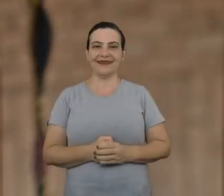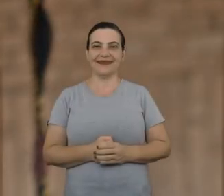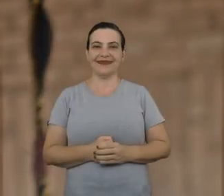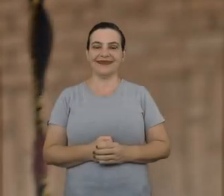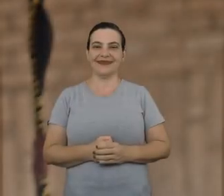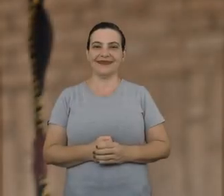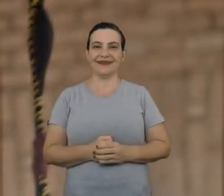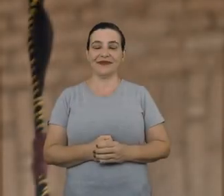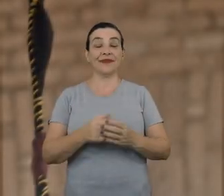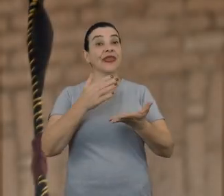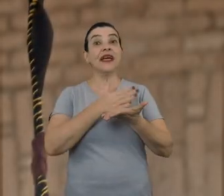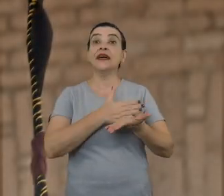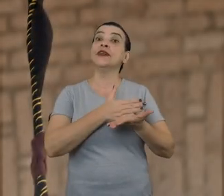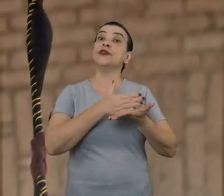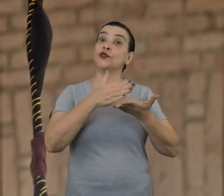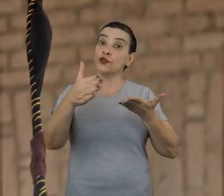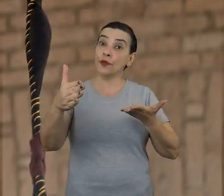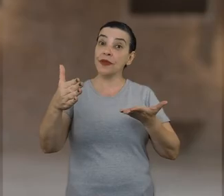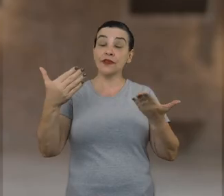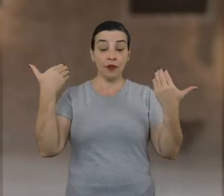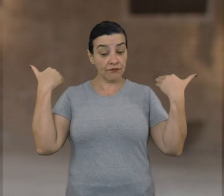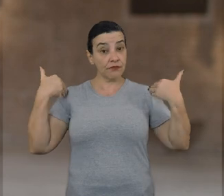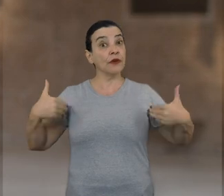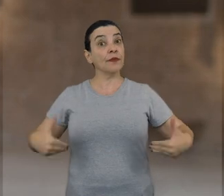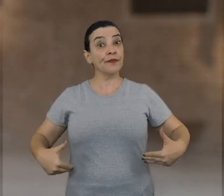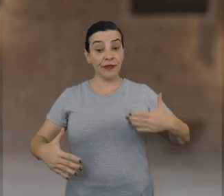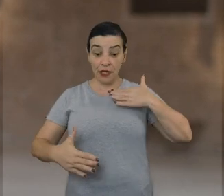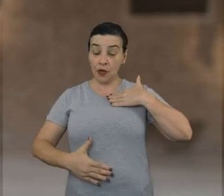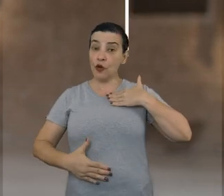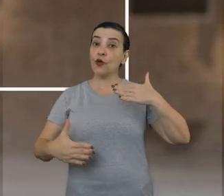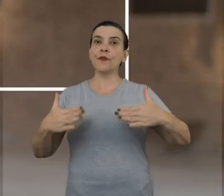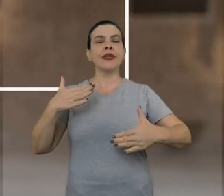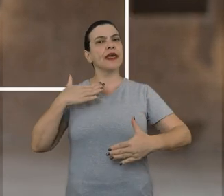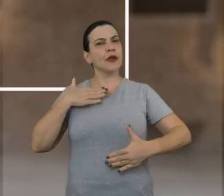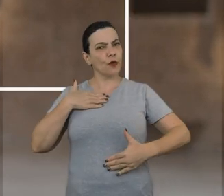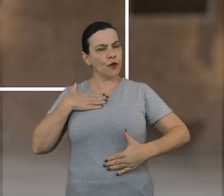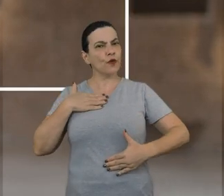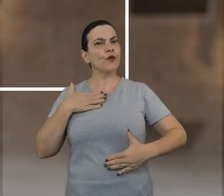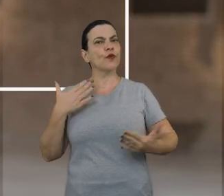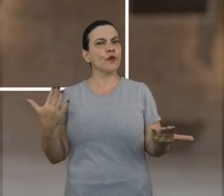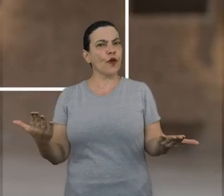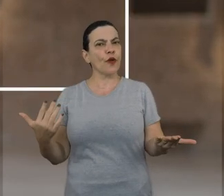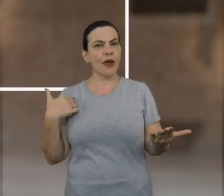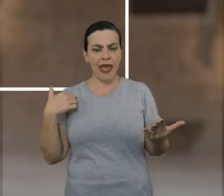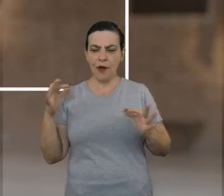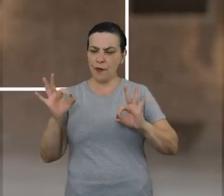começou com o meu corpo. Fazia interferências, customizava minhas